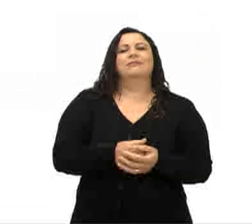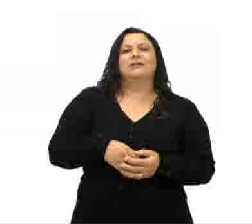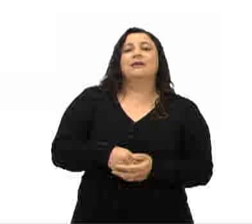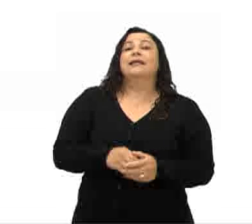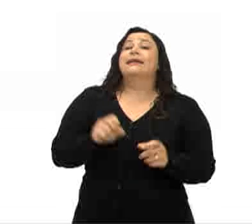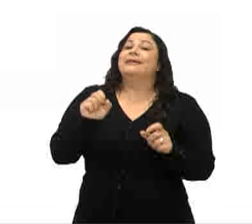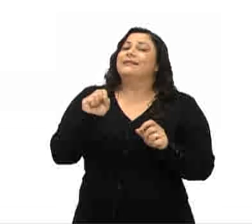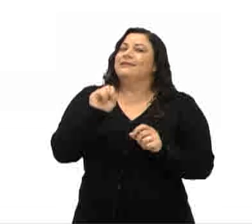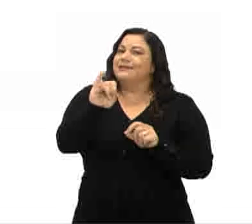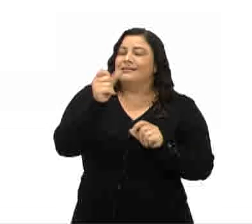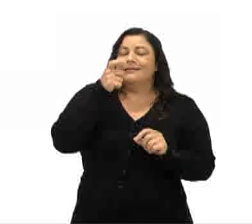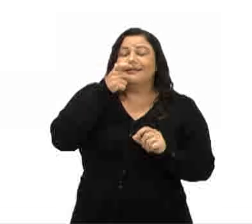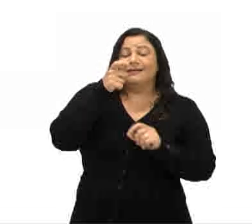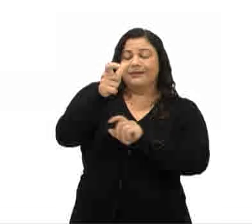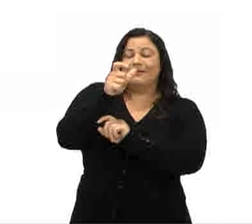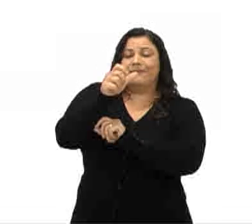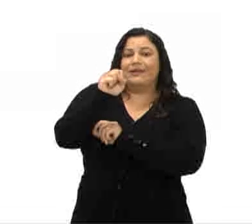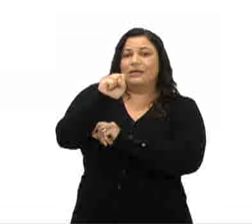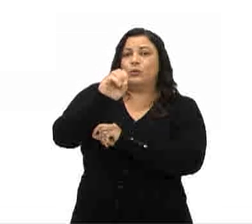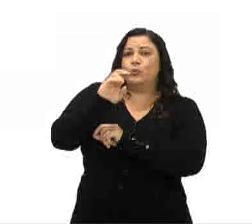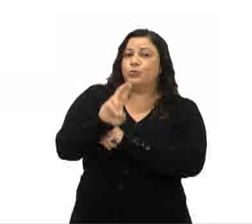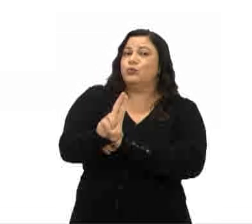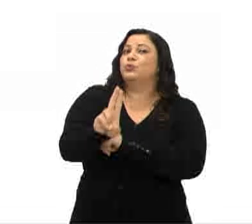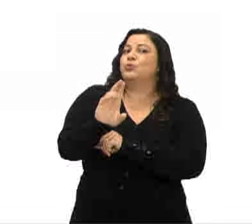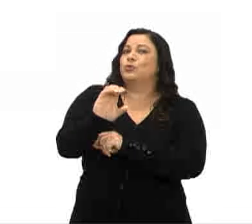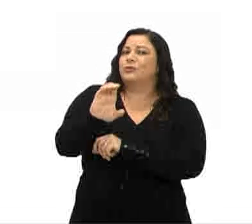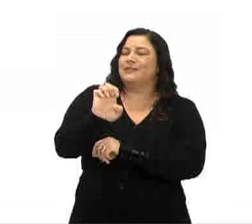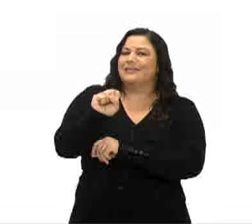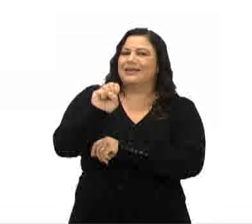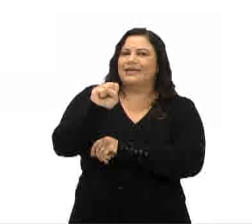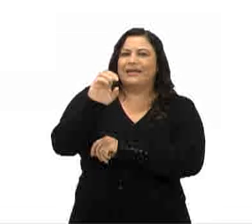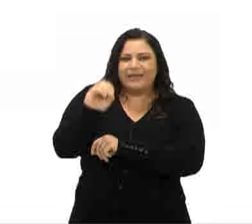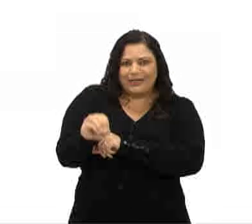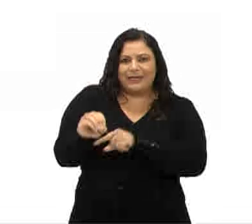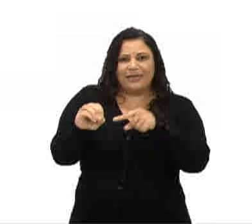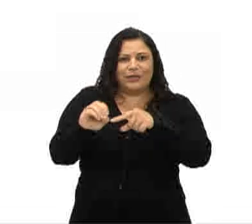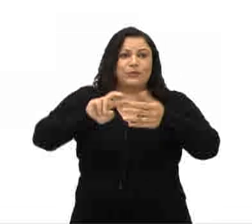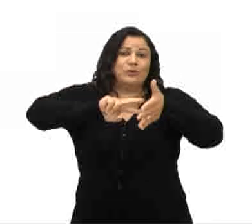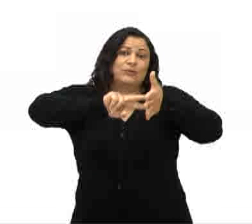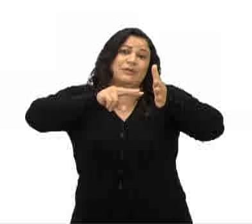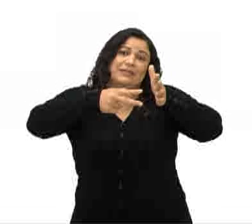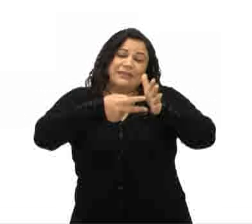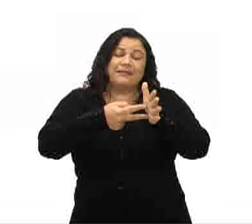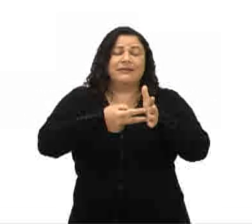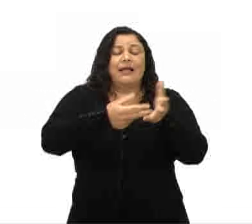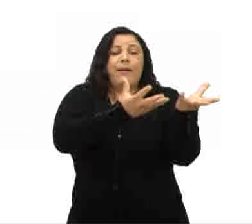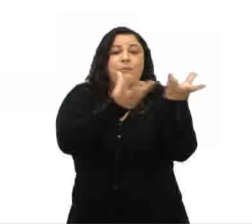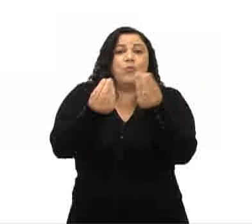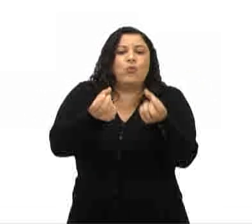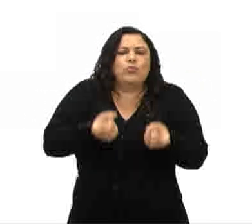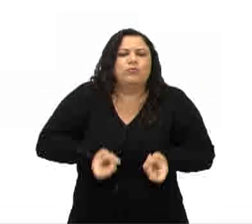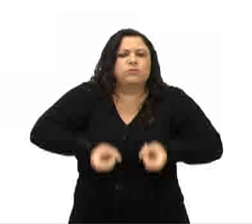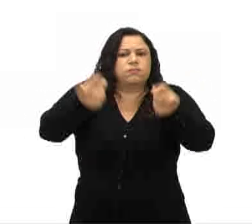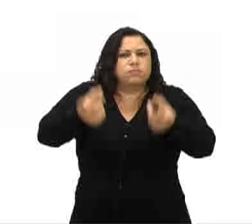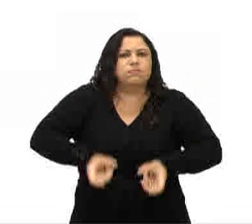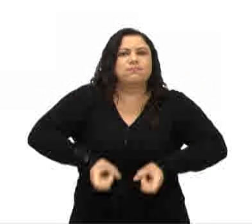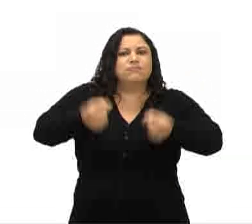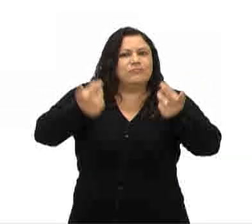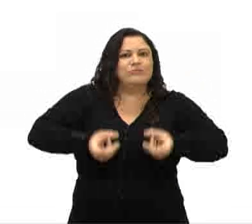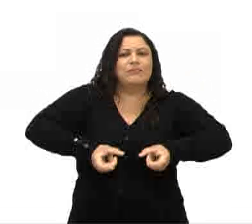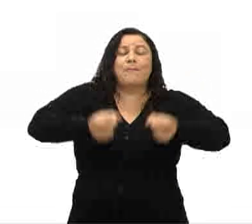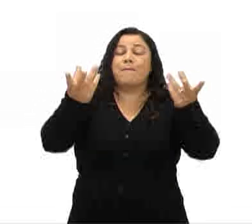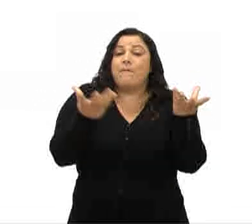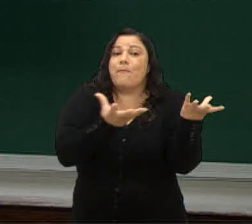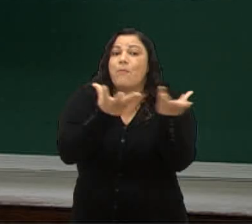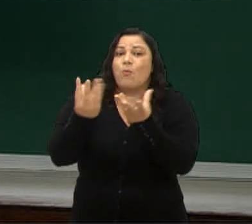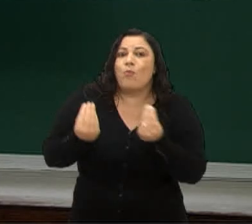me apegar à literalidade, exatamente como está no dicionário, pode significar muitos ingressos vendidos. Mas nós entendemos que essa